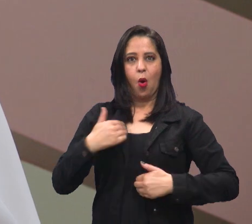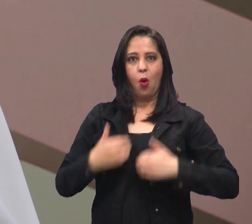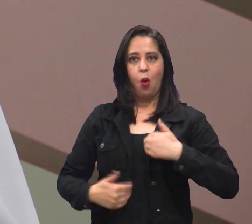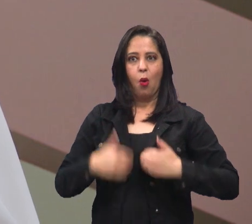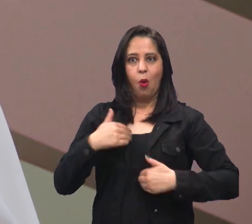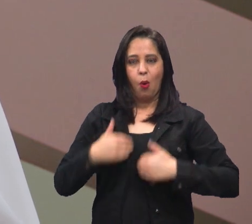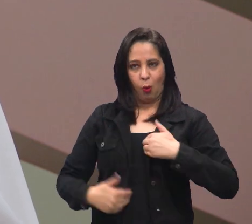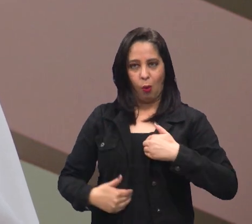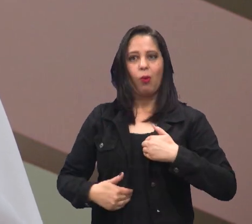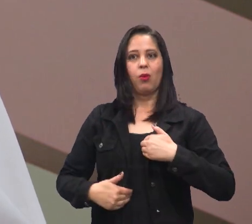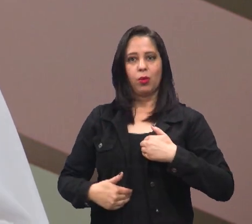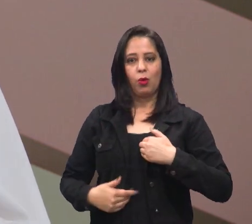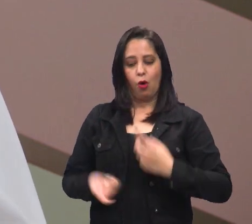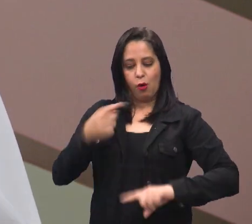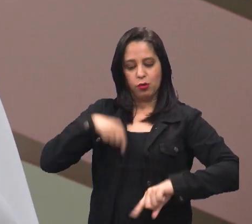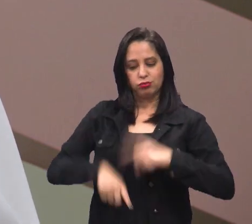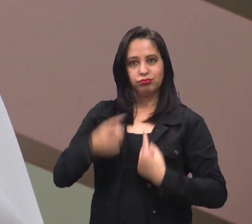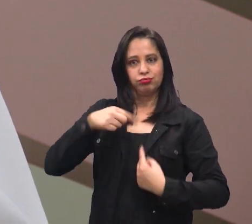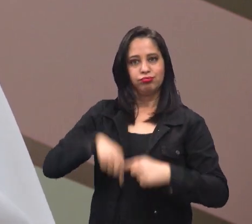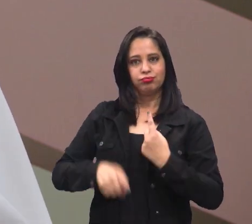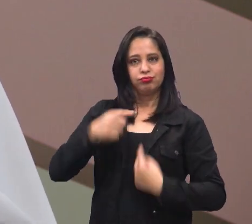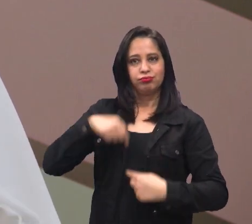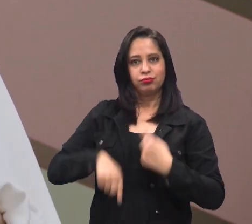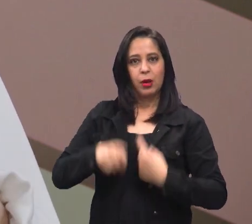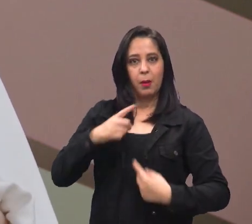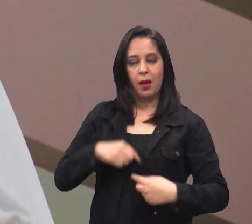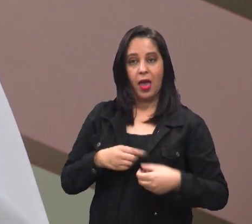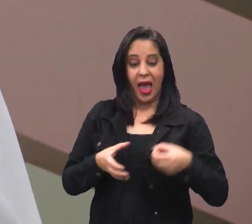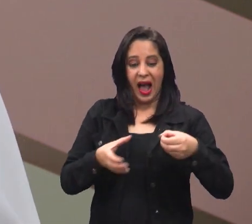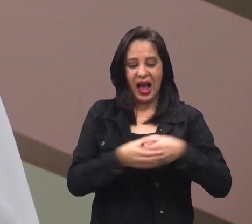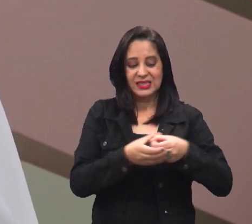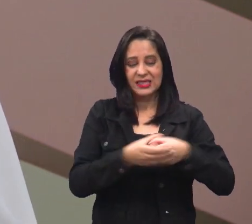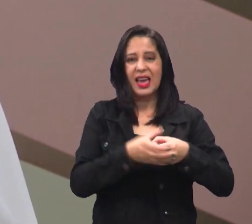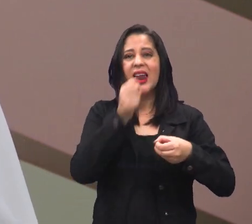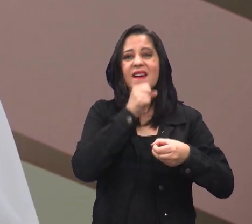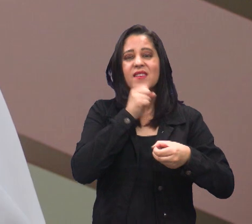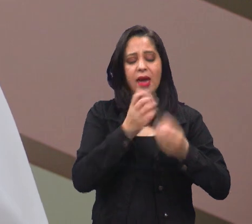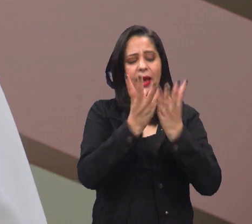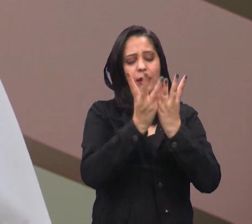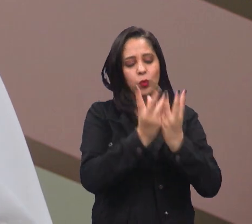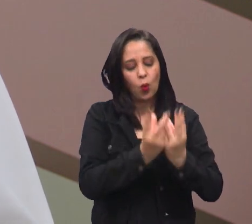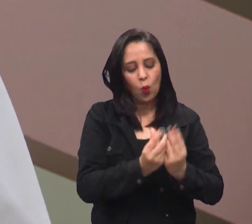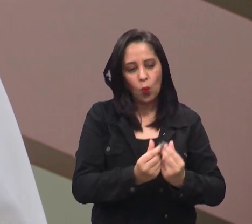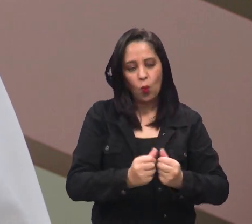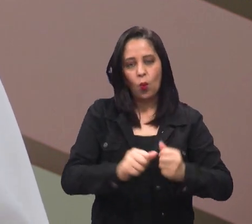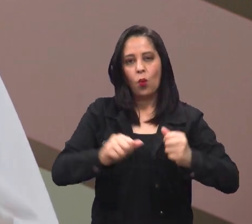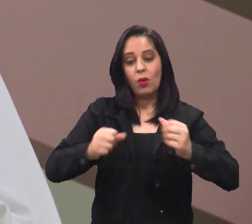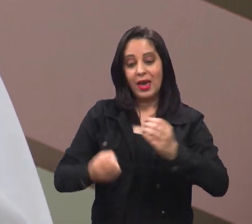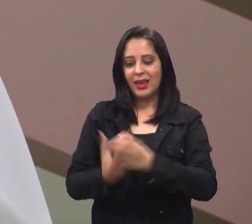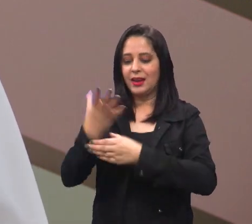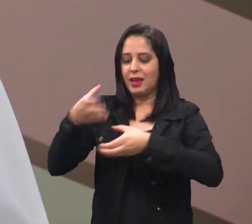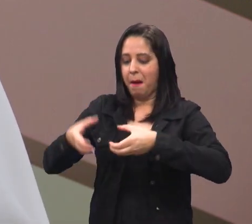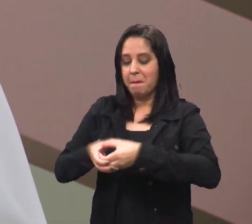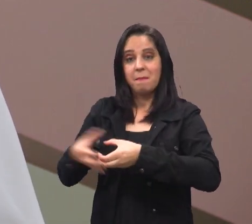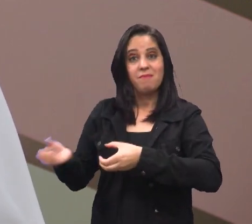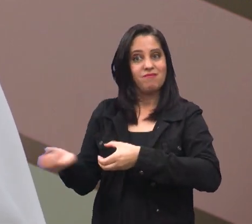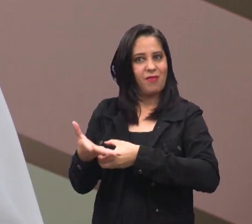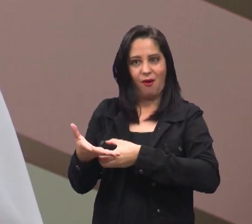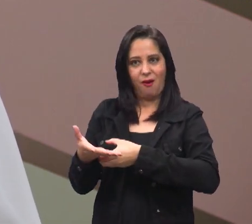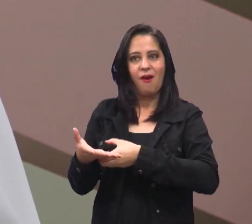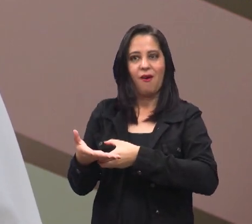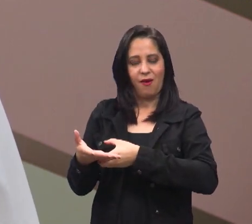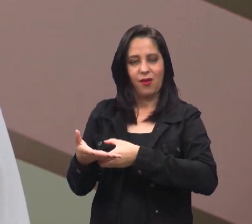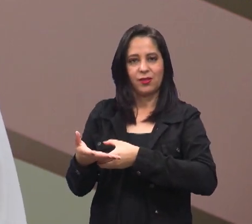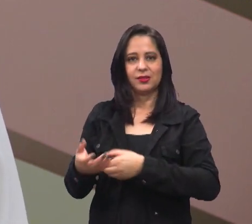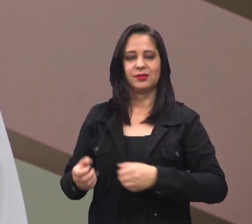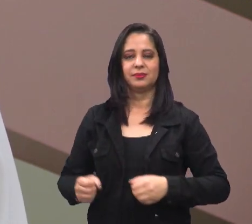as hemácias antigas, as hemácias mais velhas, e o corpo produz hemácias novas. Então, não é a doação de sangue que vai fazer o seu sangue se